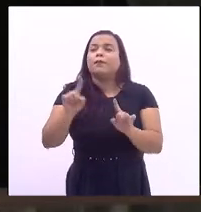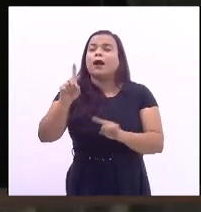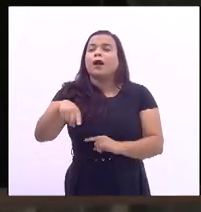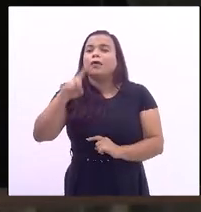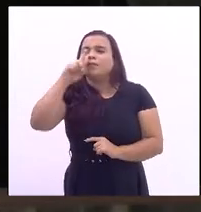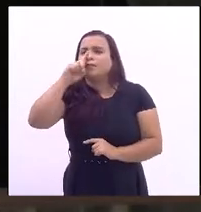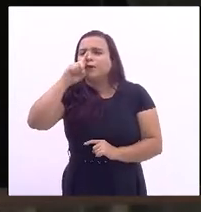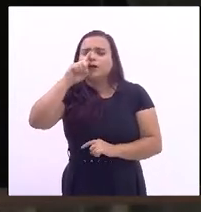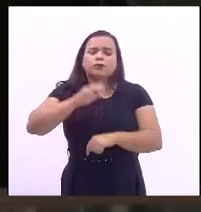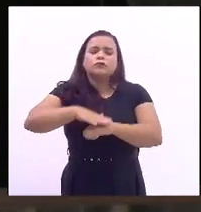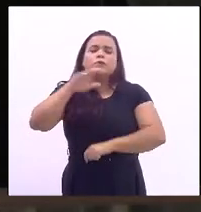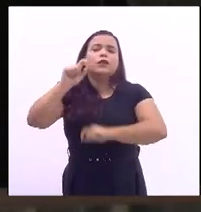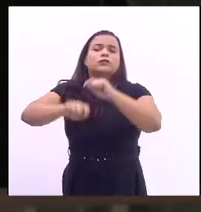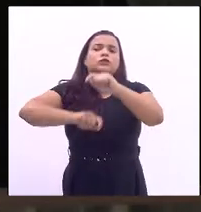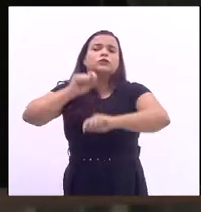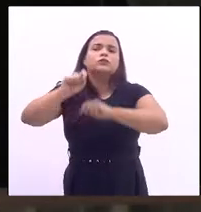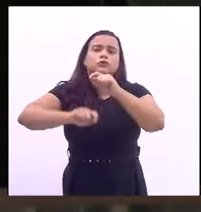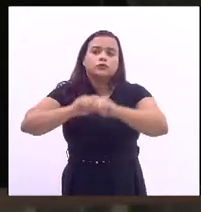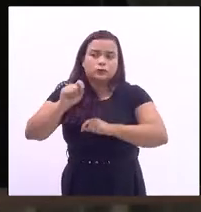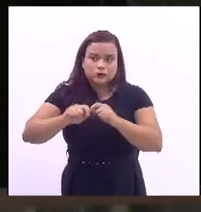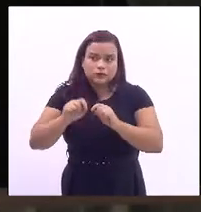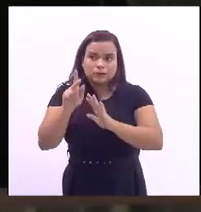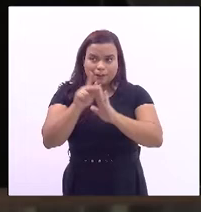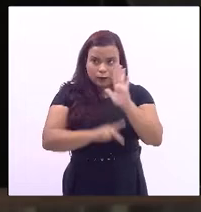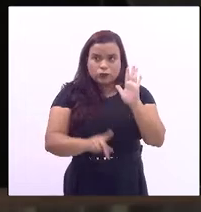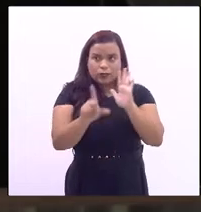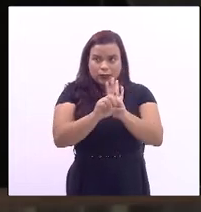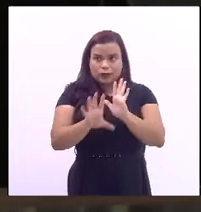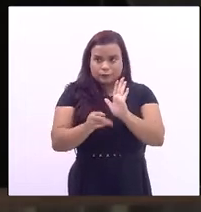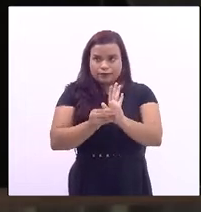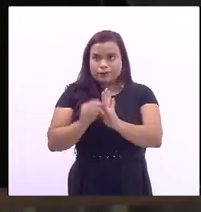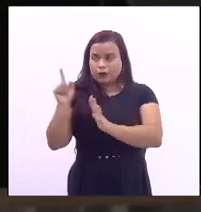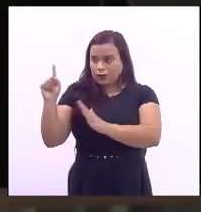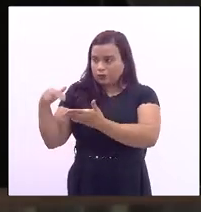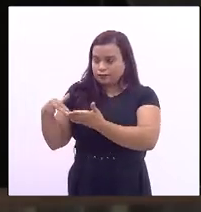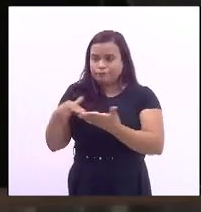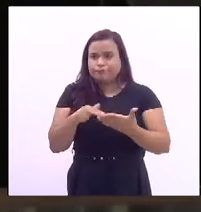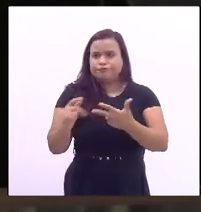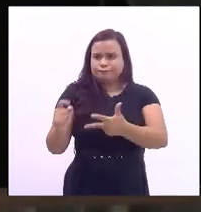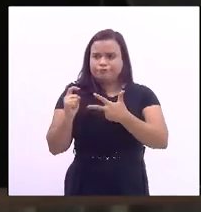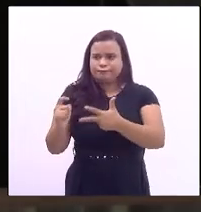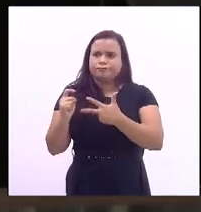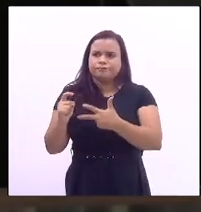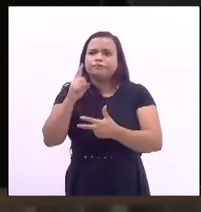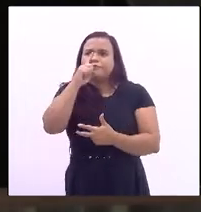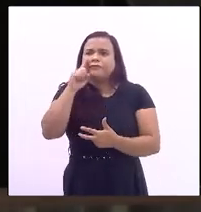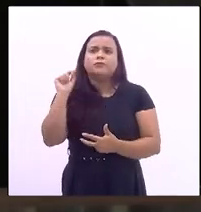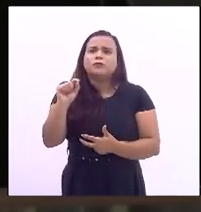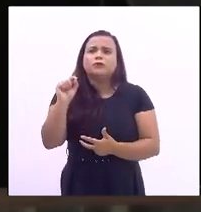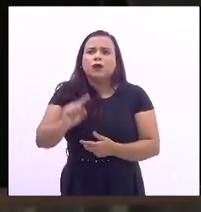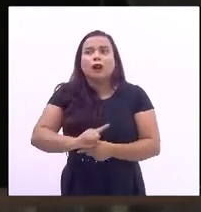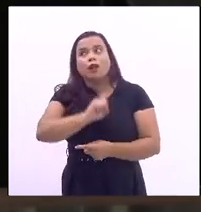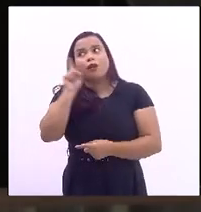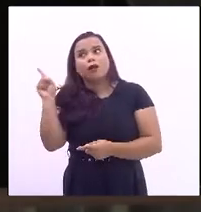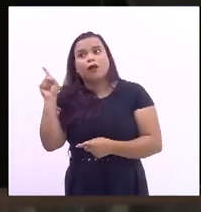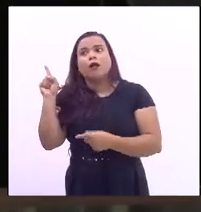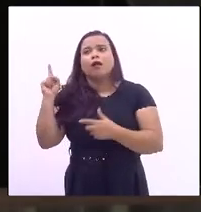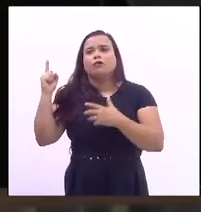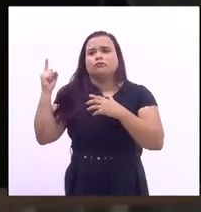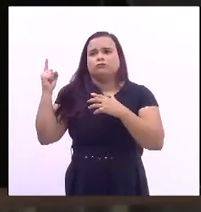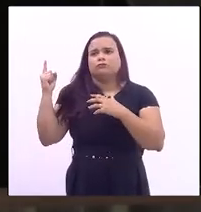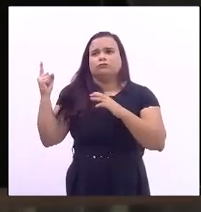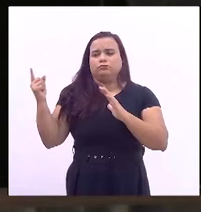projeto de lei complementar encaminhado por mensagem do Poder Executivo é que lá na Câmara dos Deputados